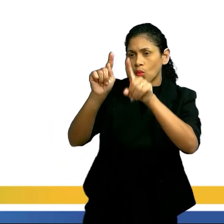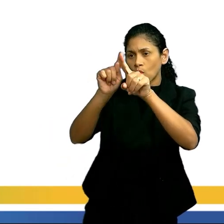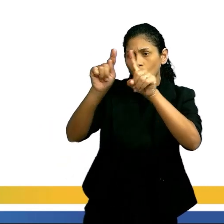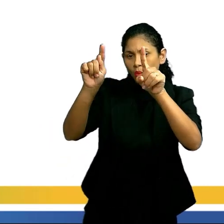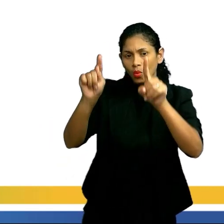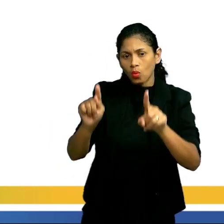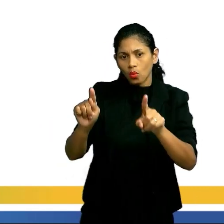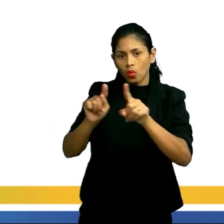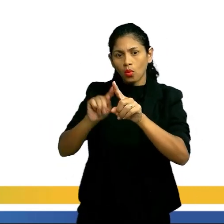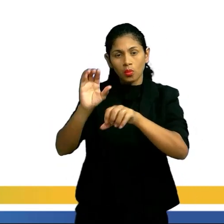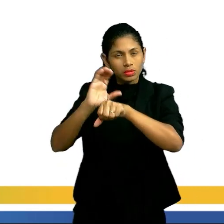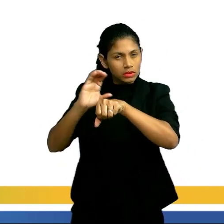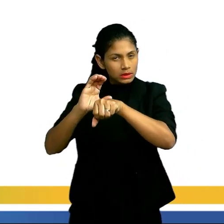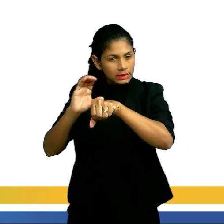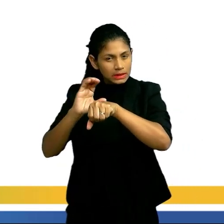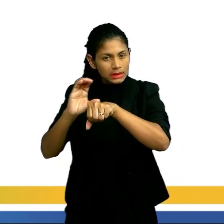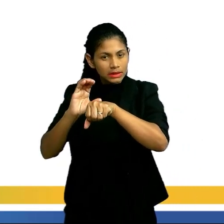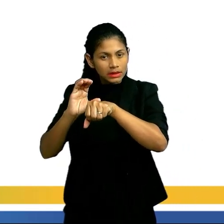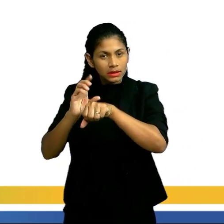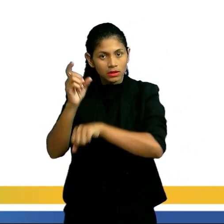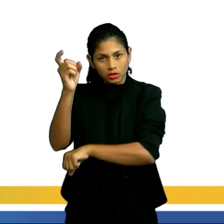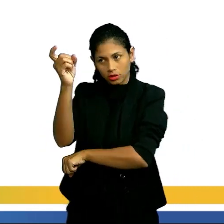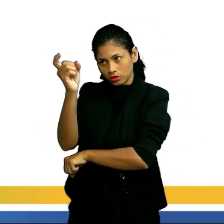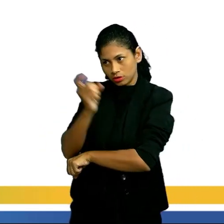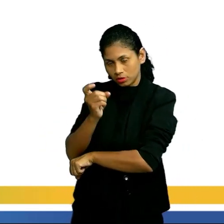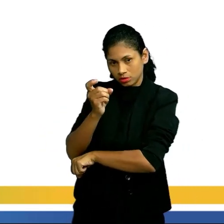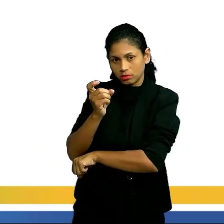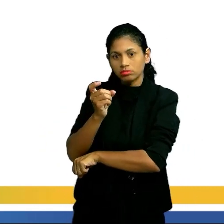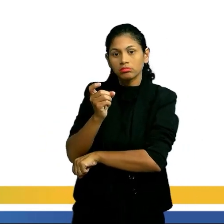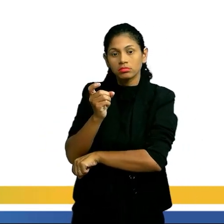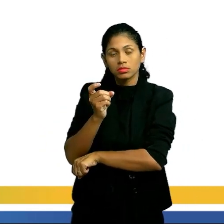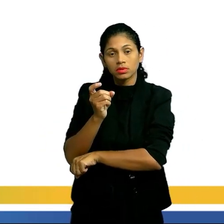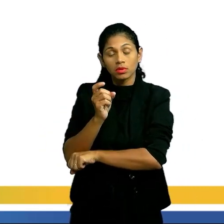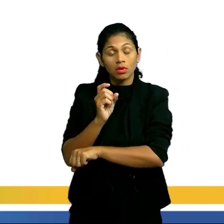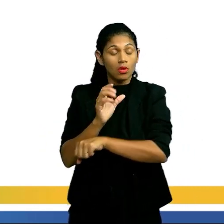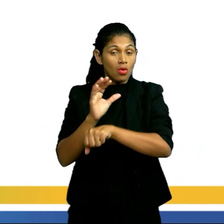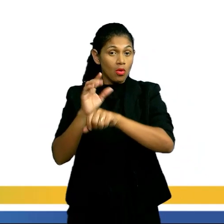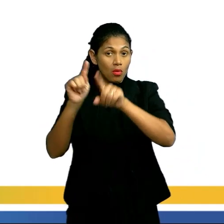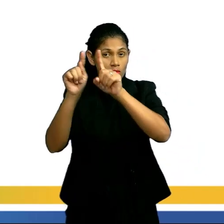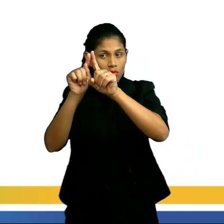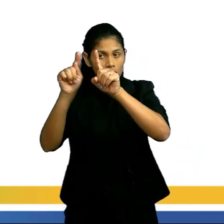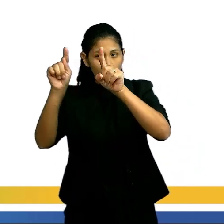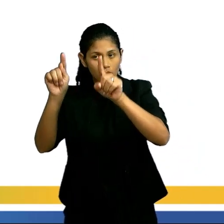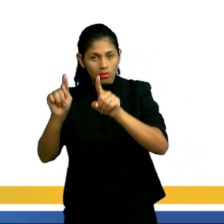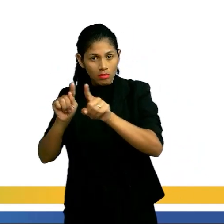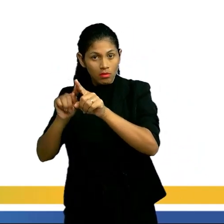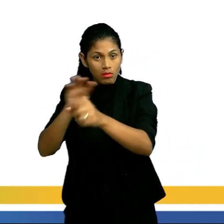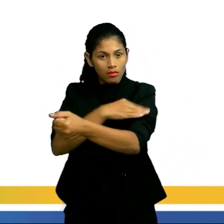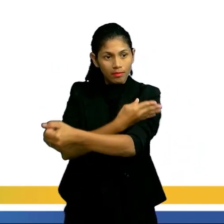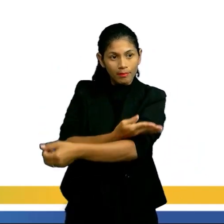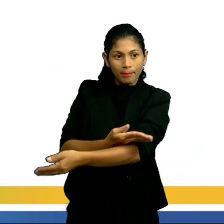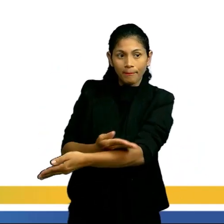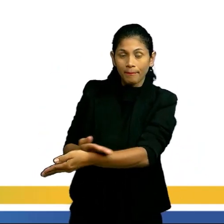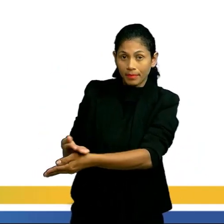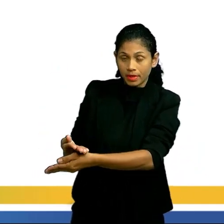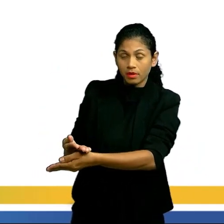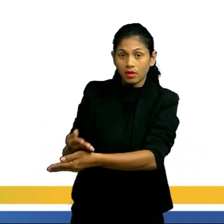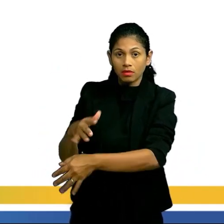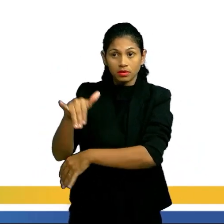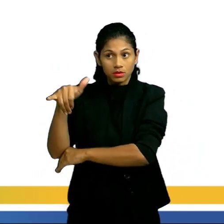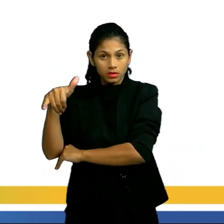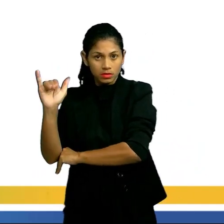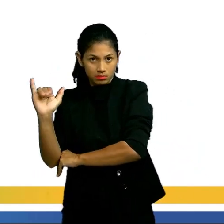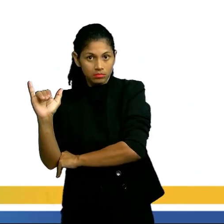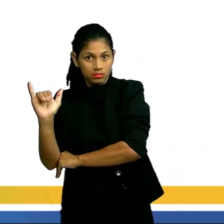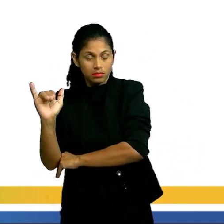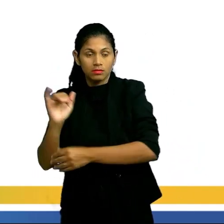nós temos aí novamente e vamos escrever utilizando a imagem que temos, tá bom? Vamos lá. Se